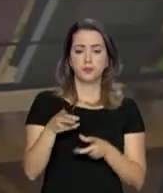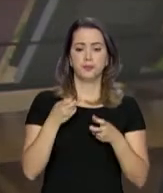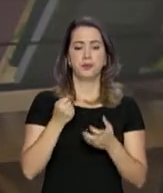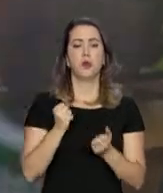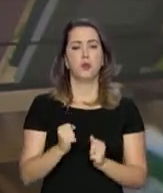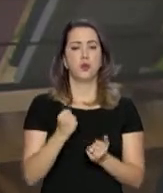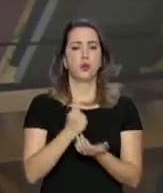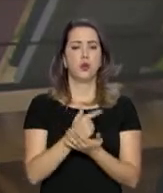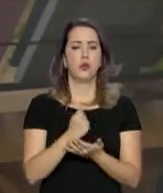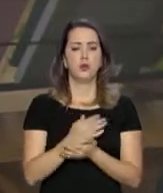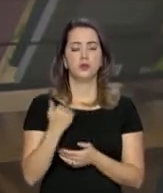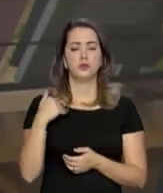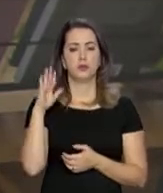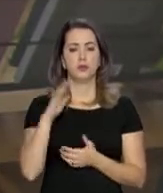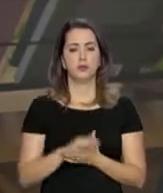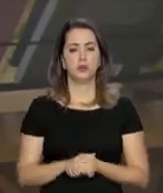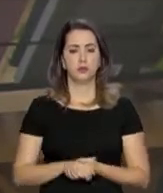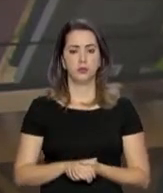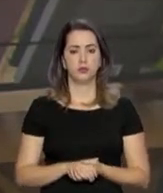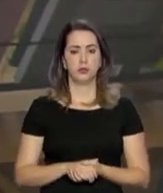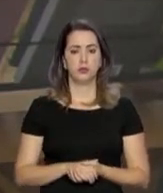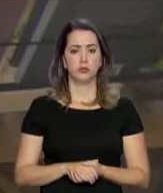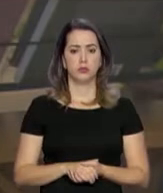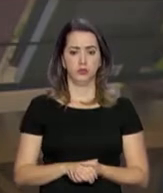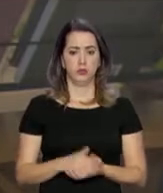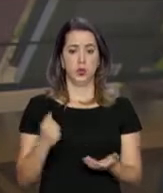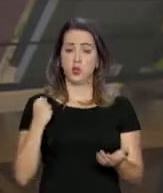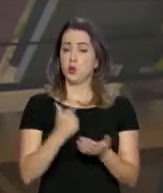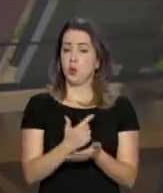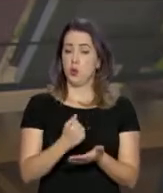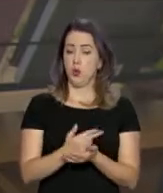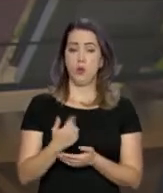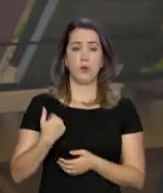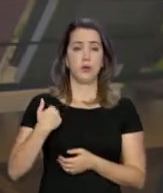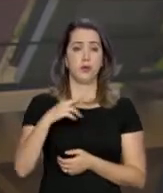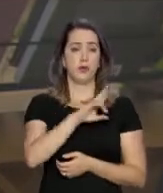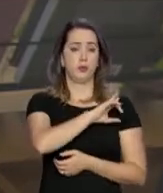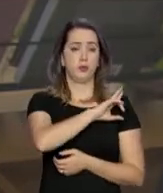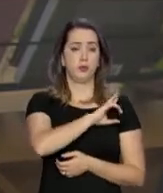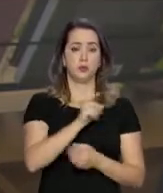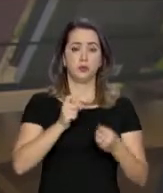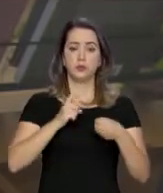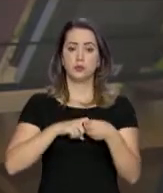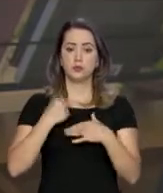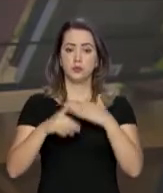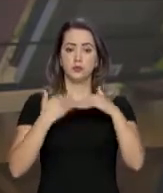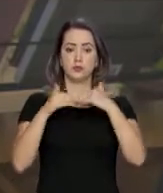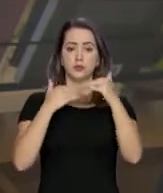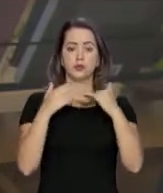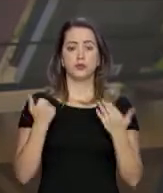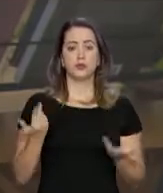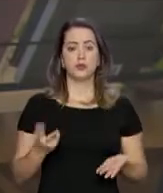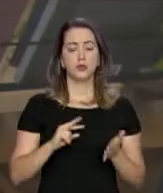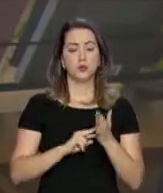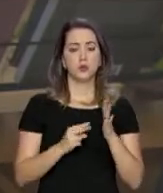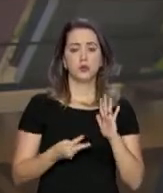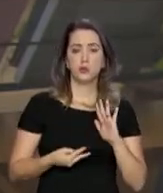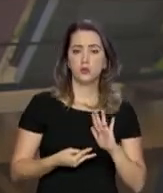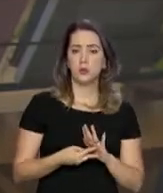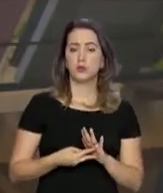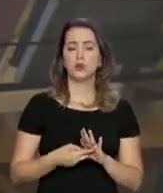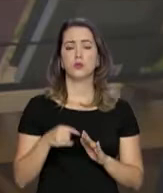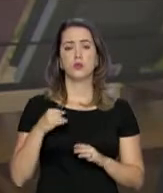volta para o mercado o consumo e investimento foram os principais responsáveis pela retomada do crescimento o que determina